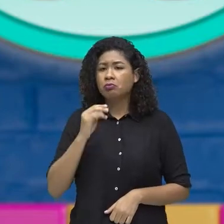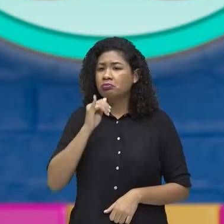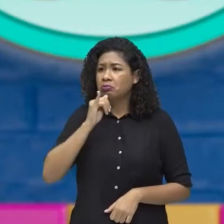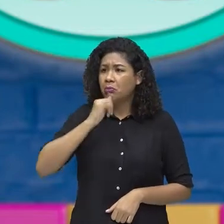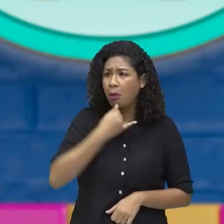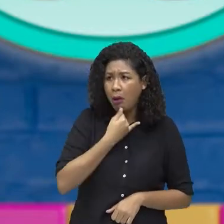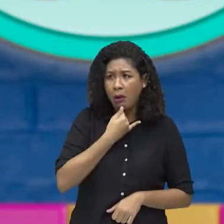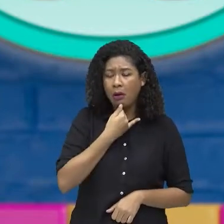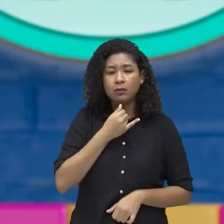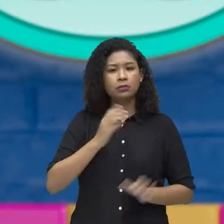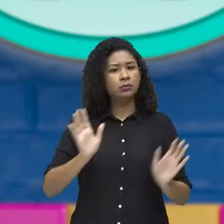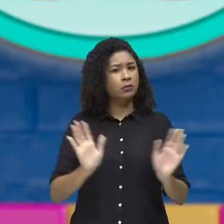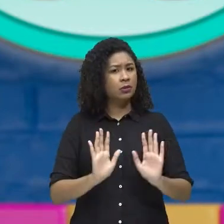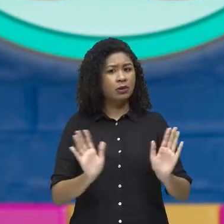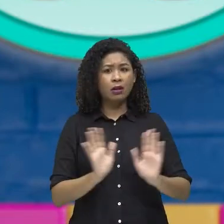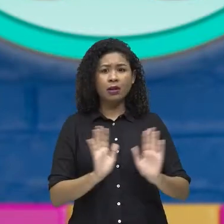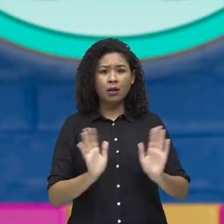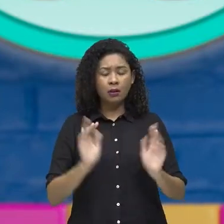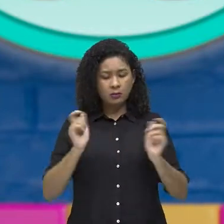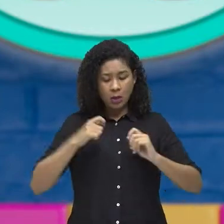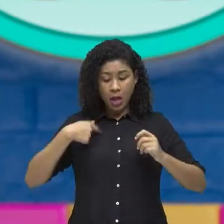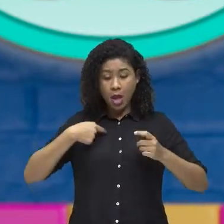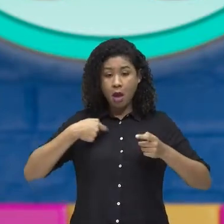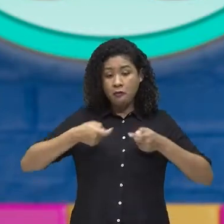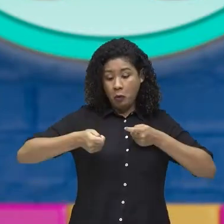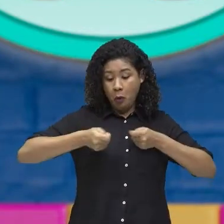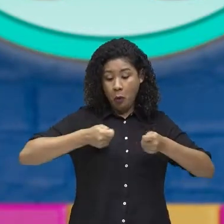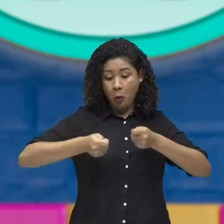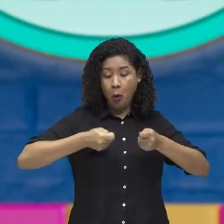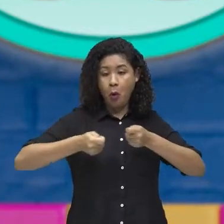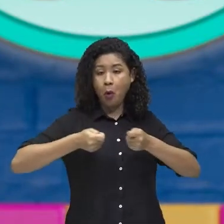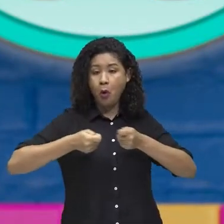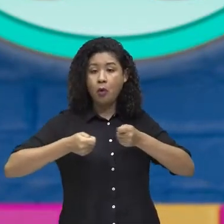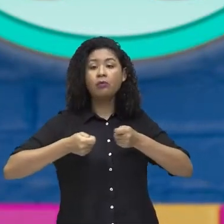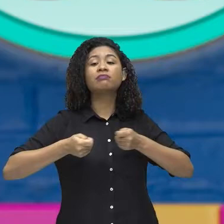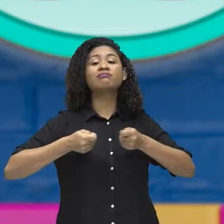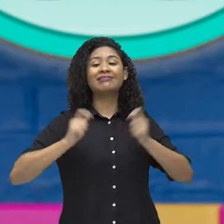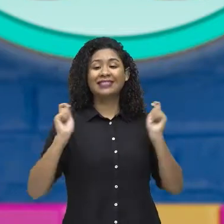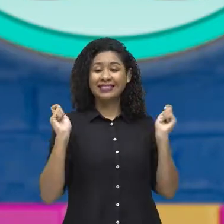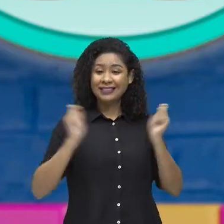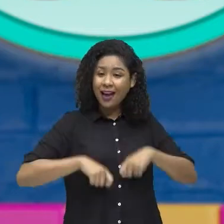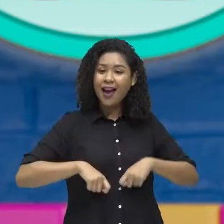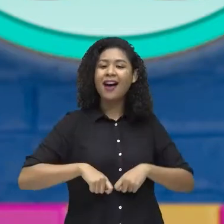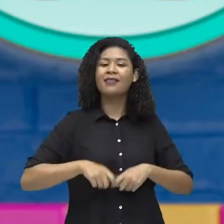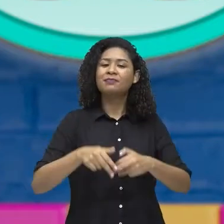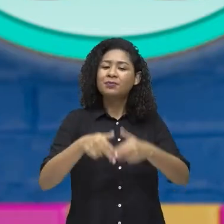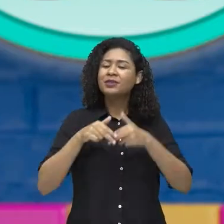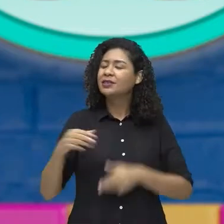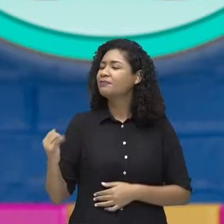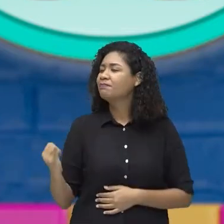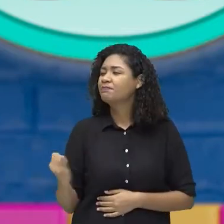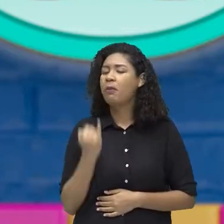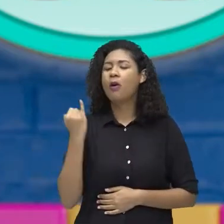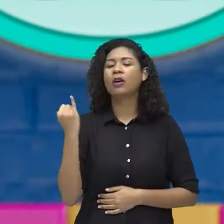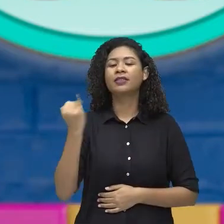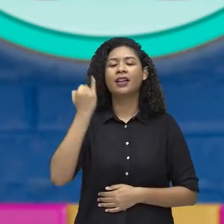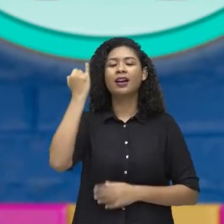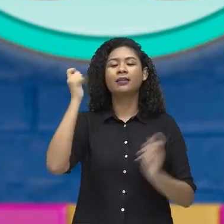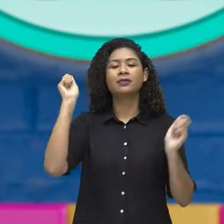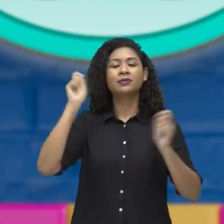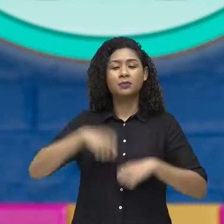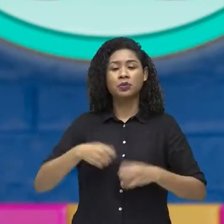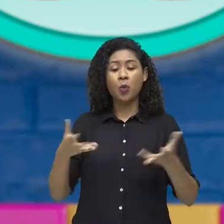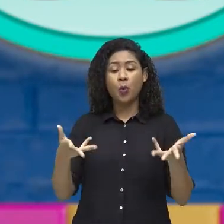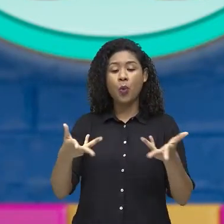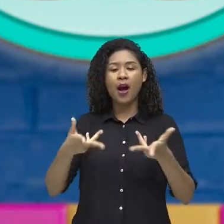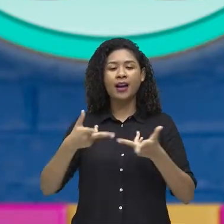motivou. Eu passo a ter esse controle sobre mim mesmo e isso é a chave, é uma das chaves fundamentais para que a gente consiga ter uma qualidade